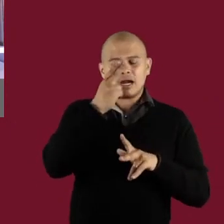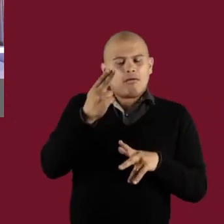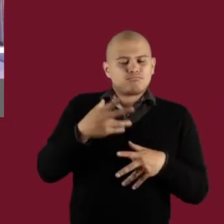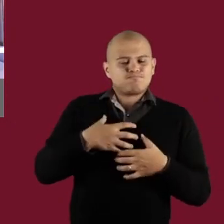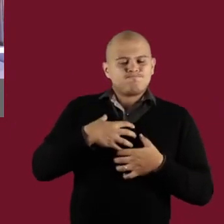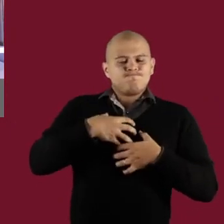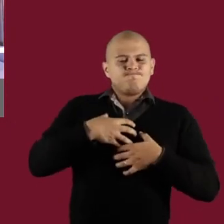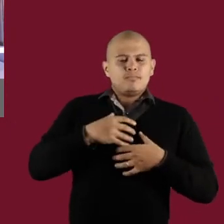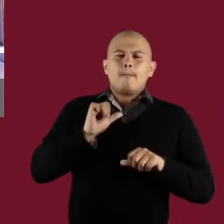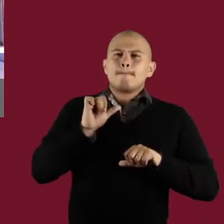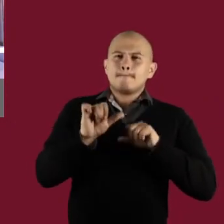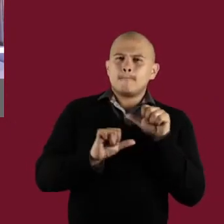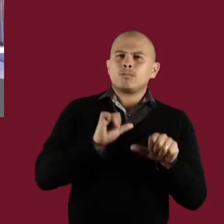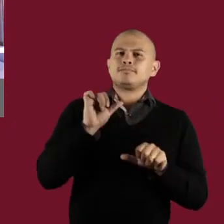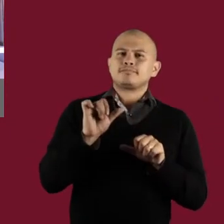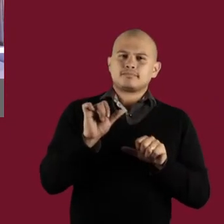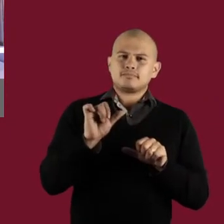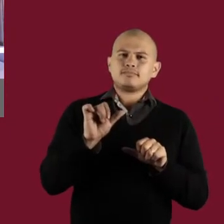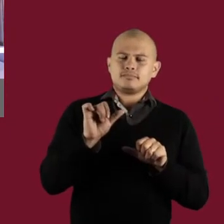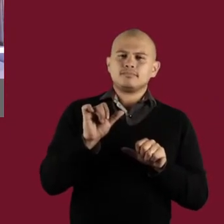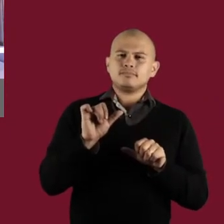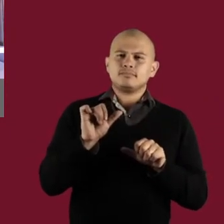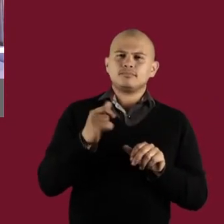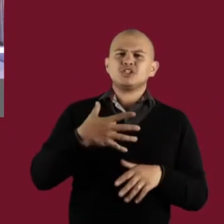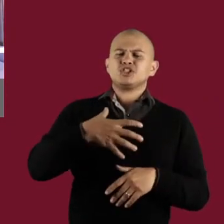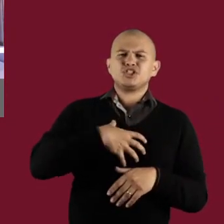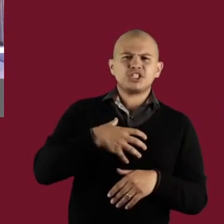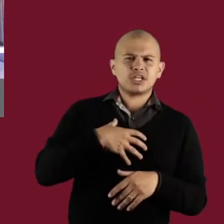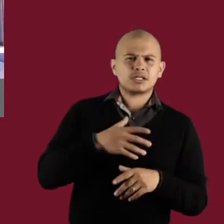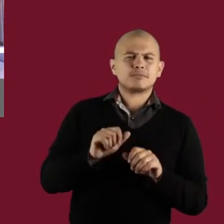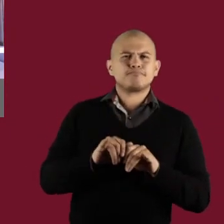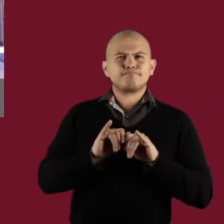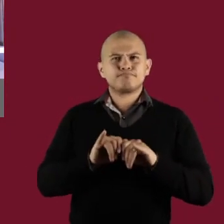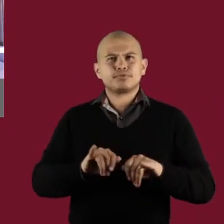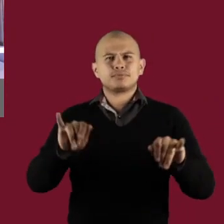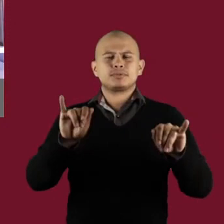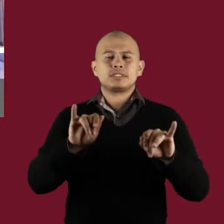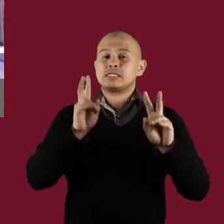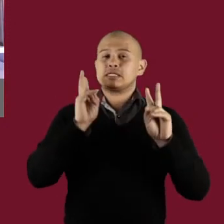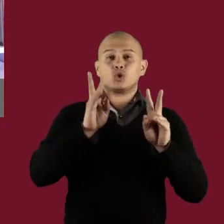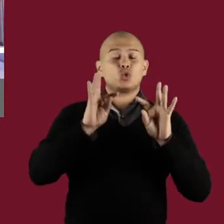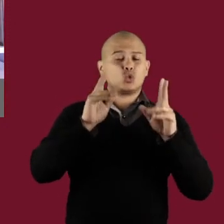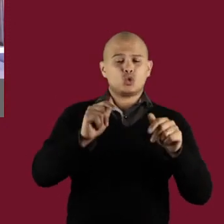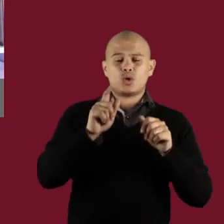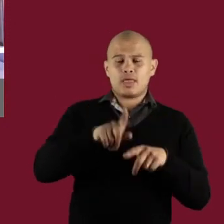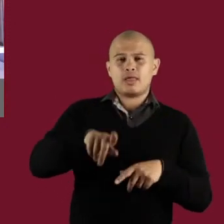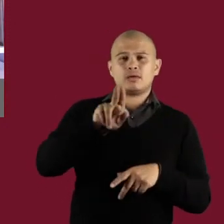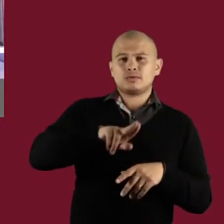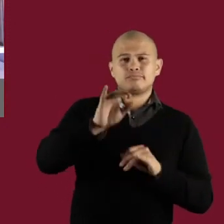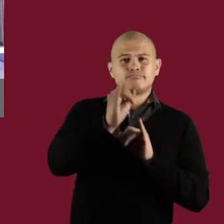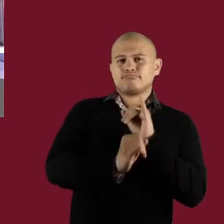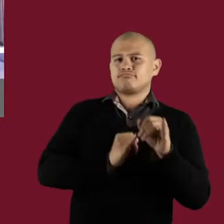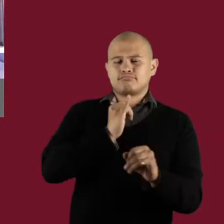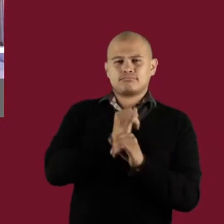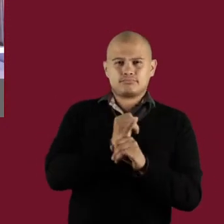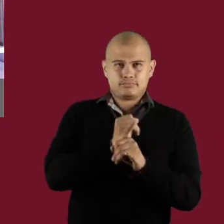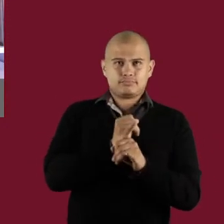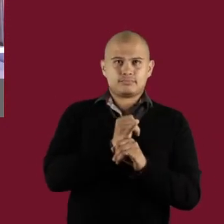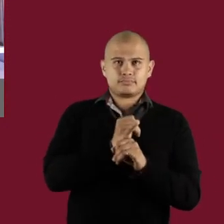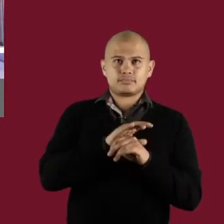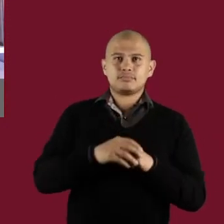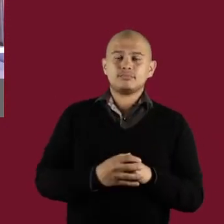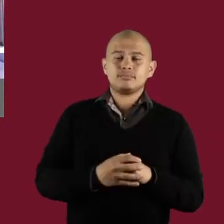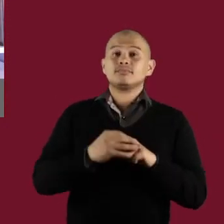feitas por meio virtual, não é verdade? E a produção de vídeo